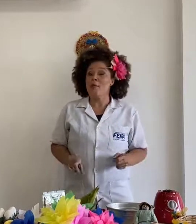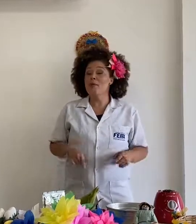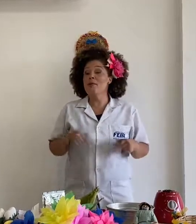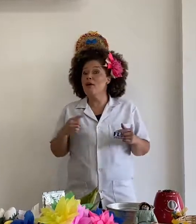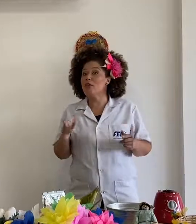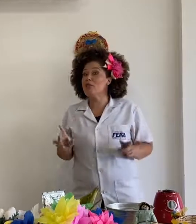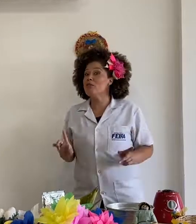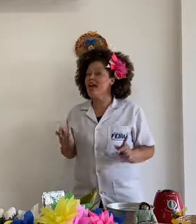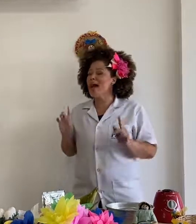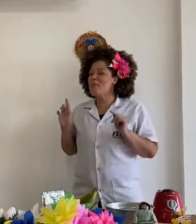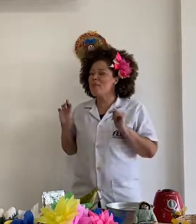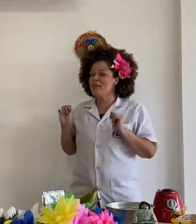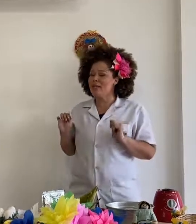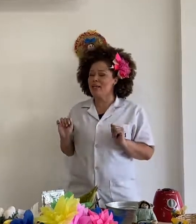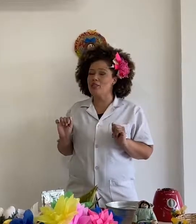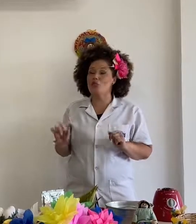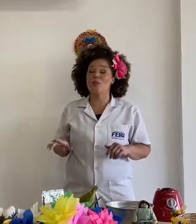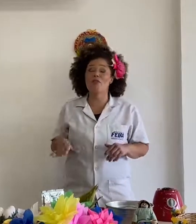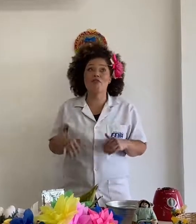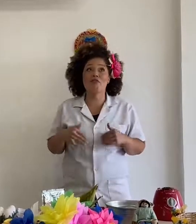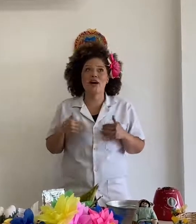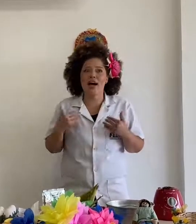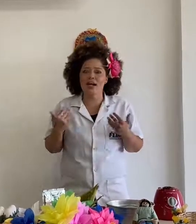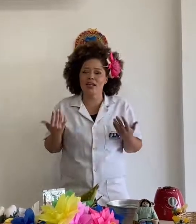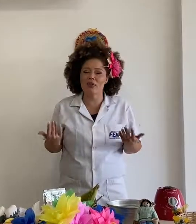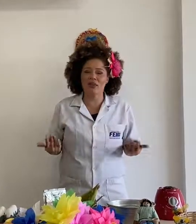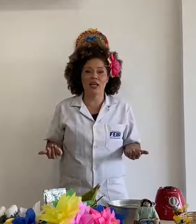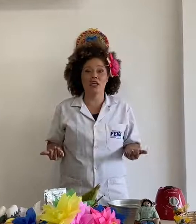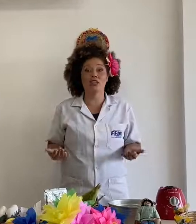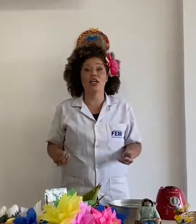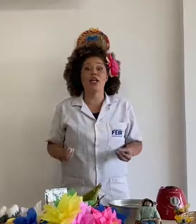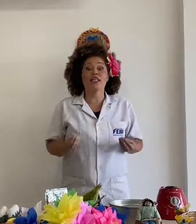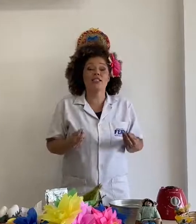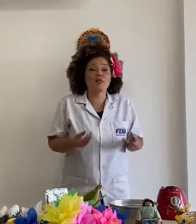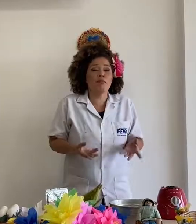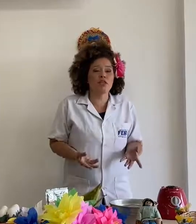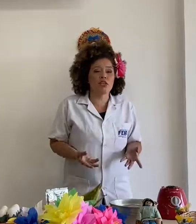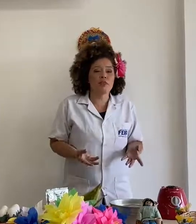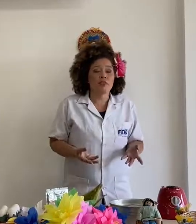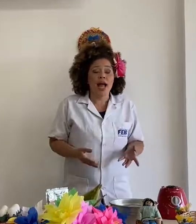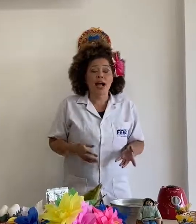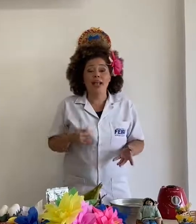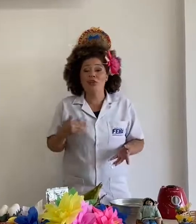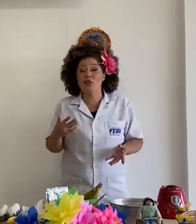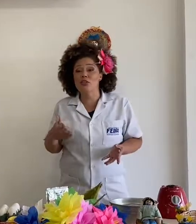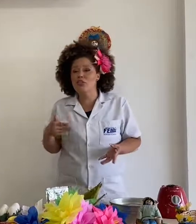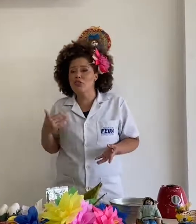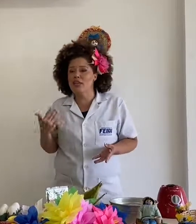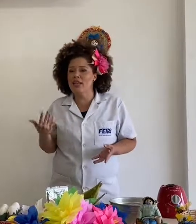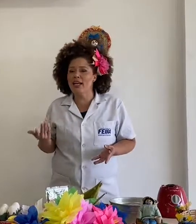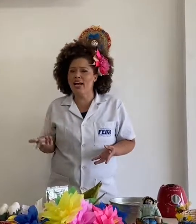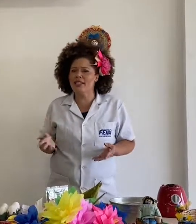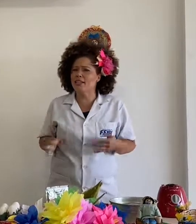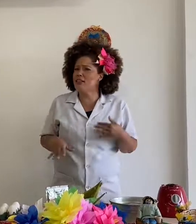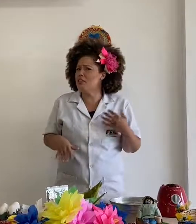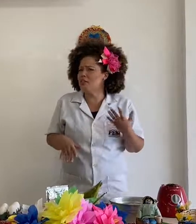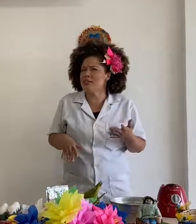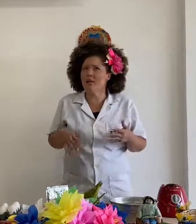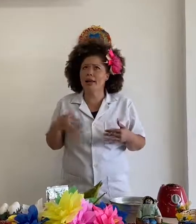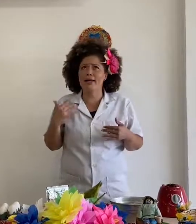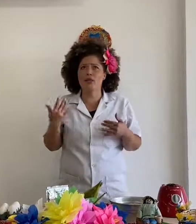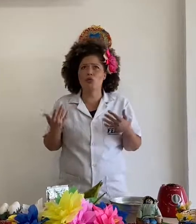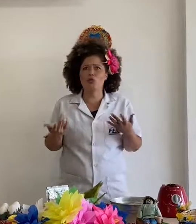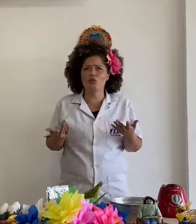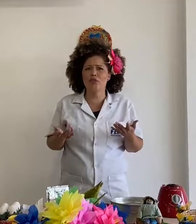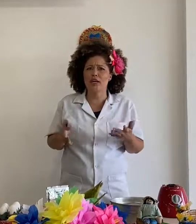é. Primeiro vamos aprender sobre várias maneiras de se medir aquelas coisas que a gente tem em casa, que a gente fica